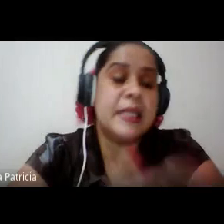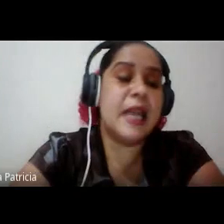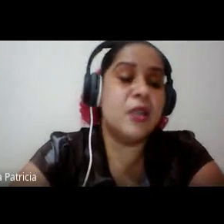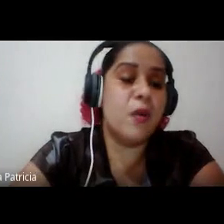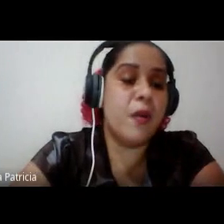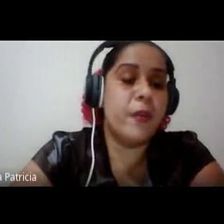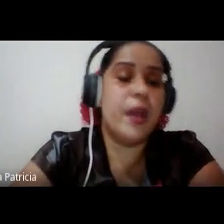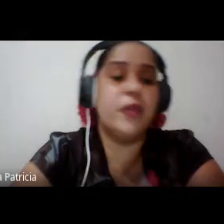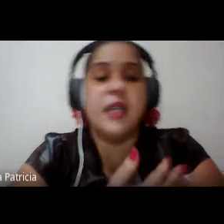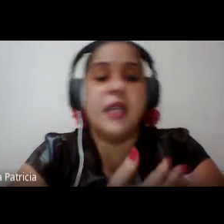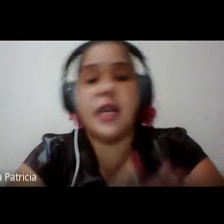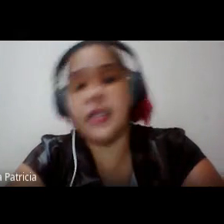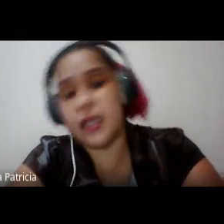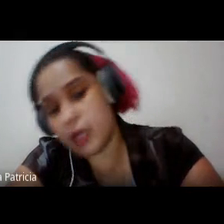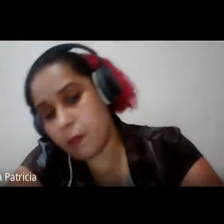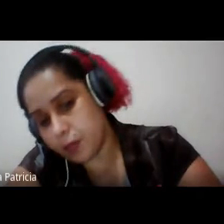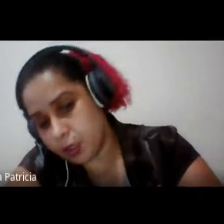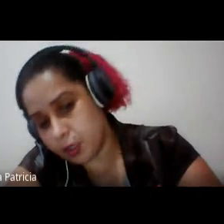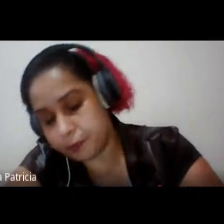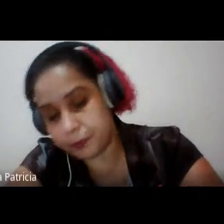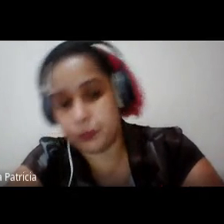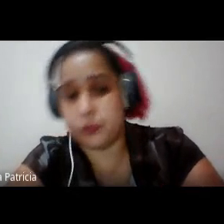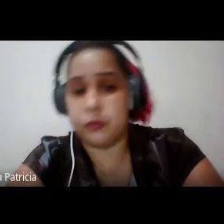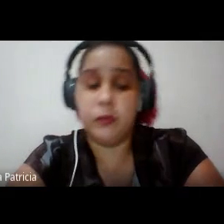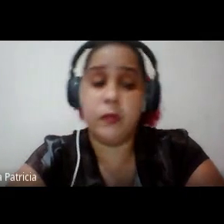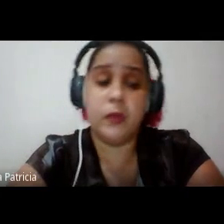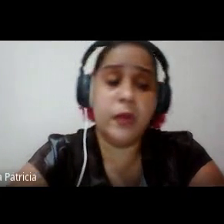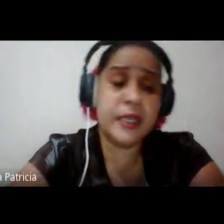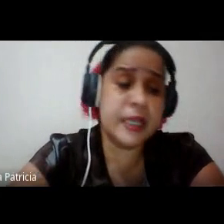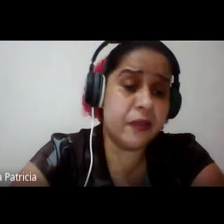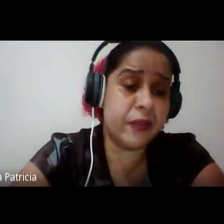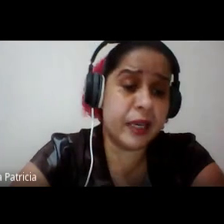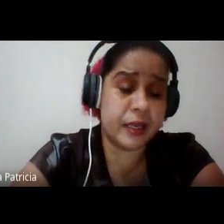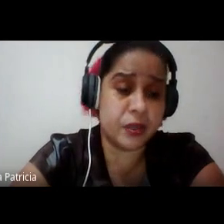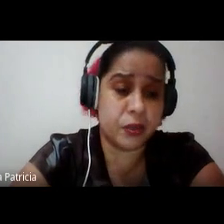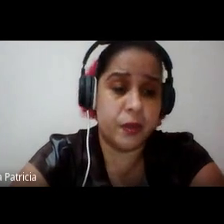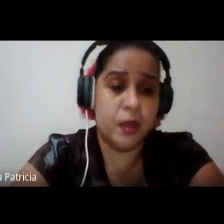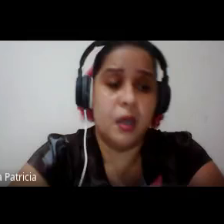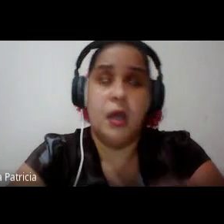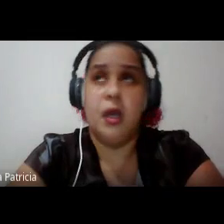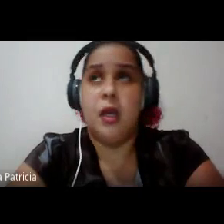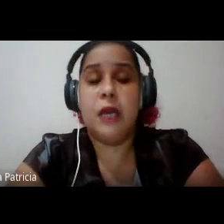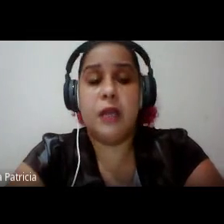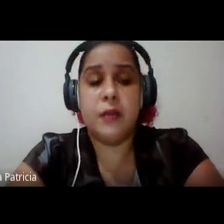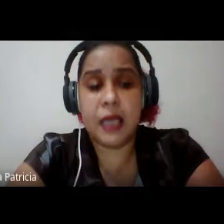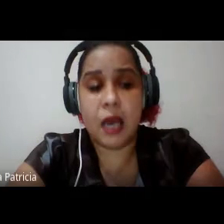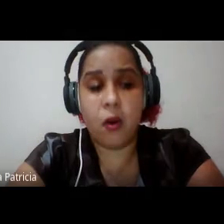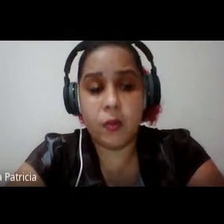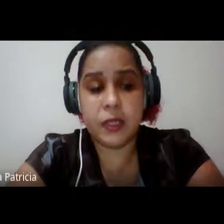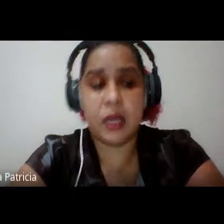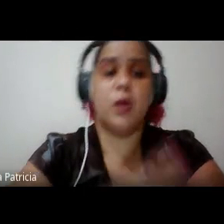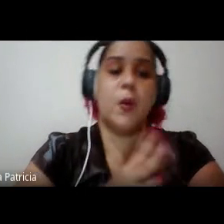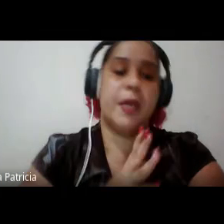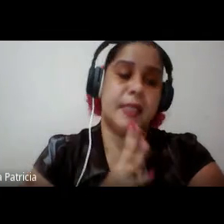E sinais com movimento e sinais que não têm movimento? O que significa isso? Eu tenho sinal